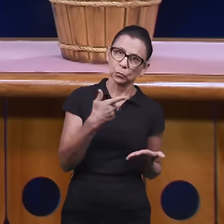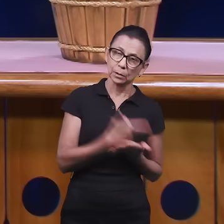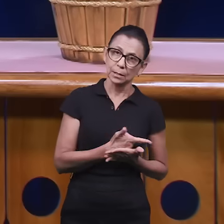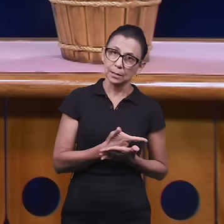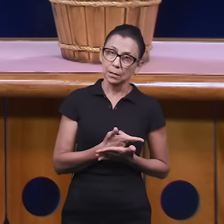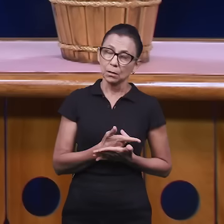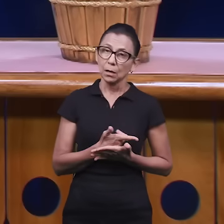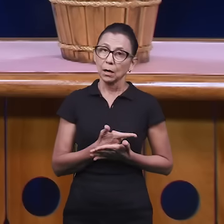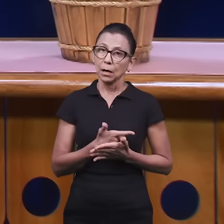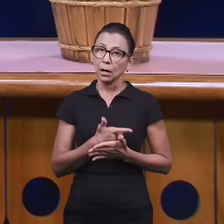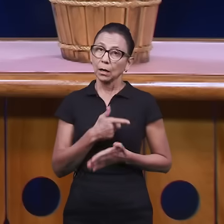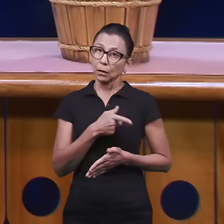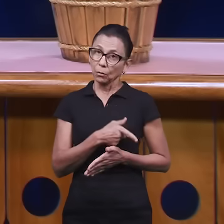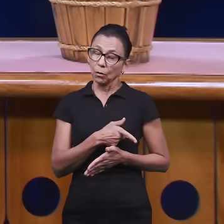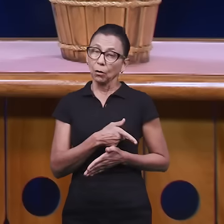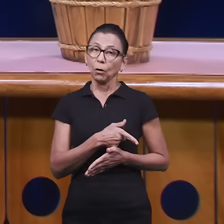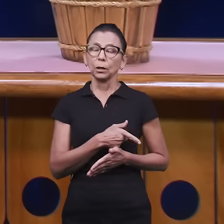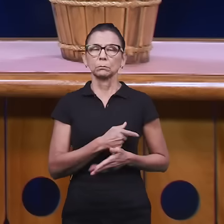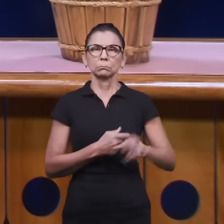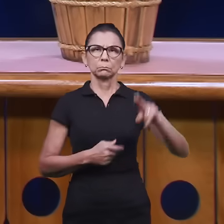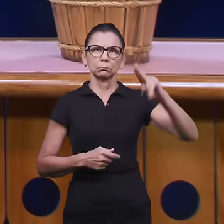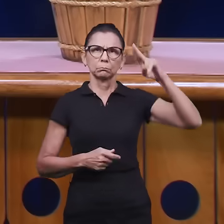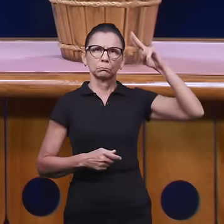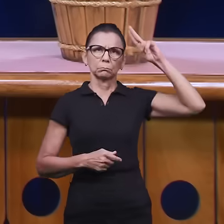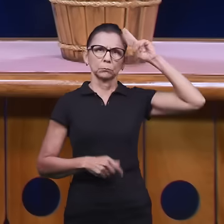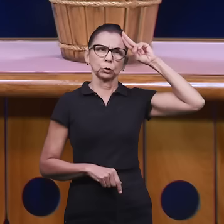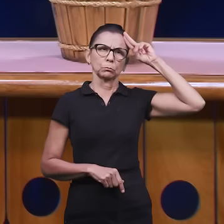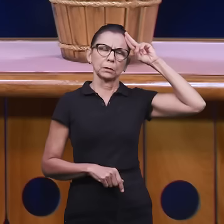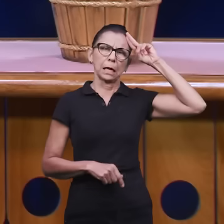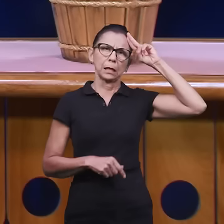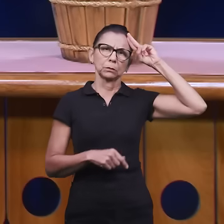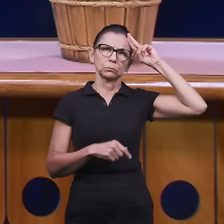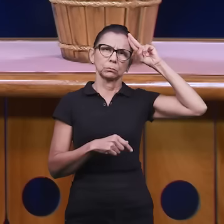dos midianitas. Os midianitas eram soldados